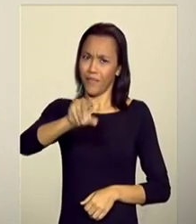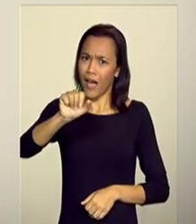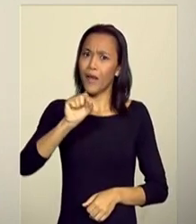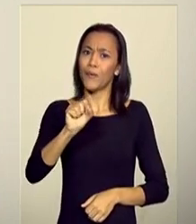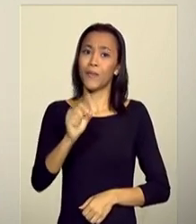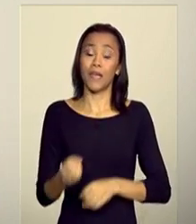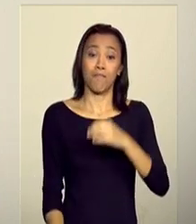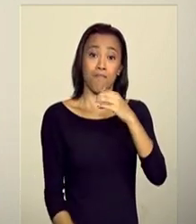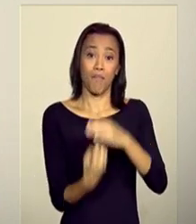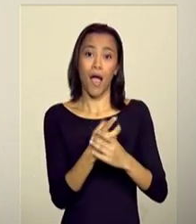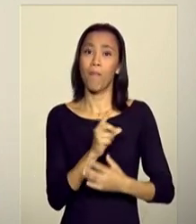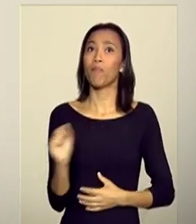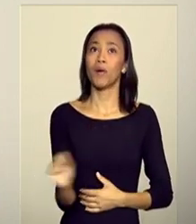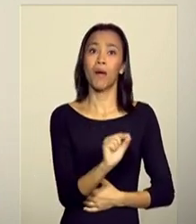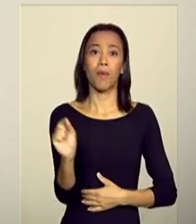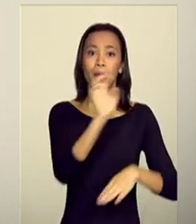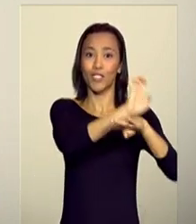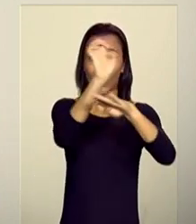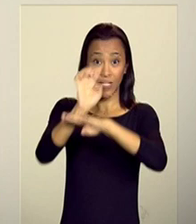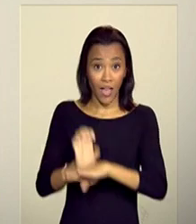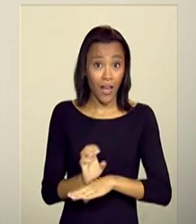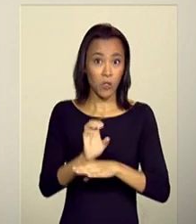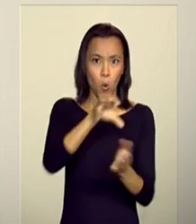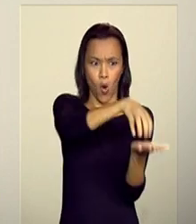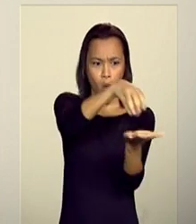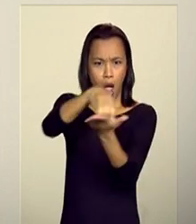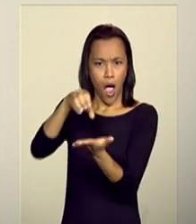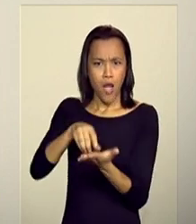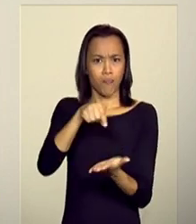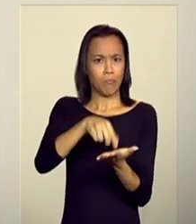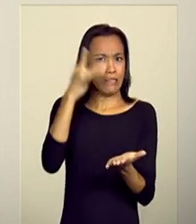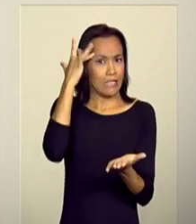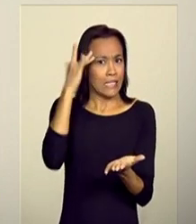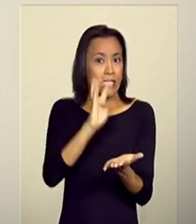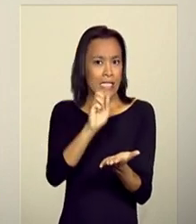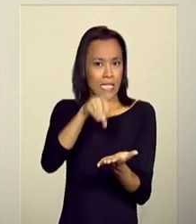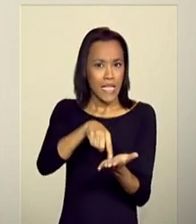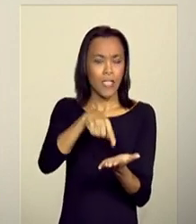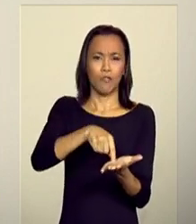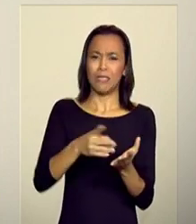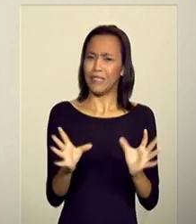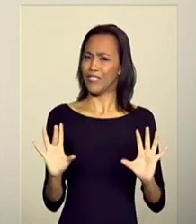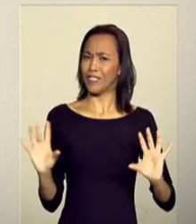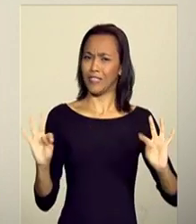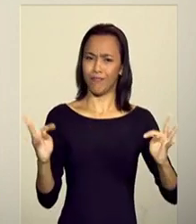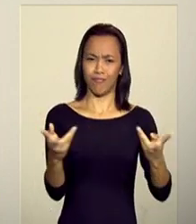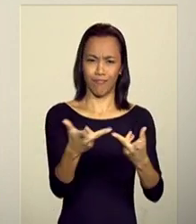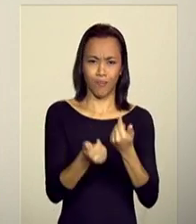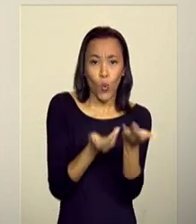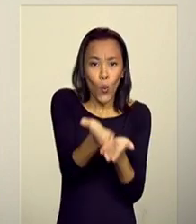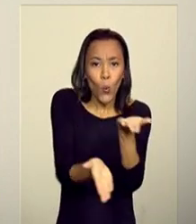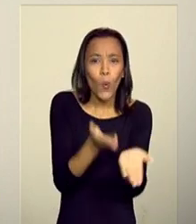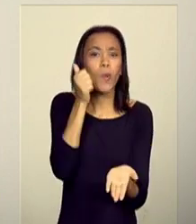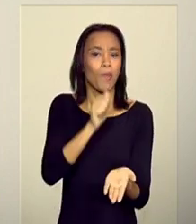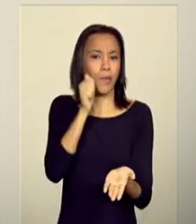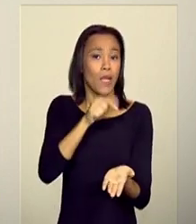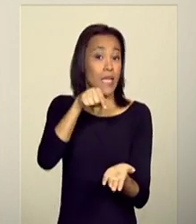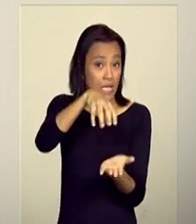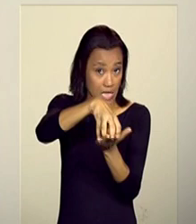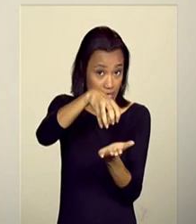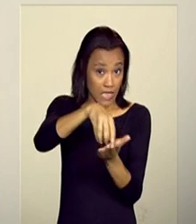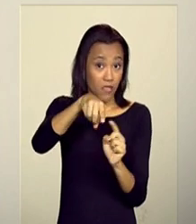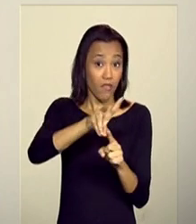instalar em cada estado um moderno centro de atendimento integral à mulher que contará